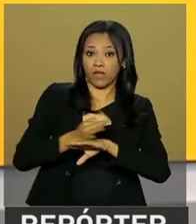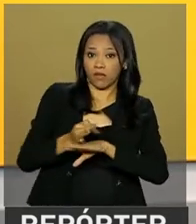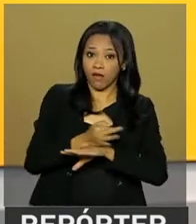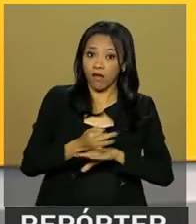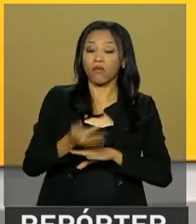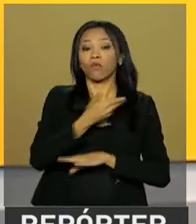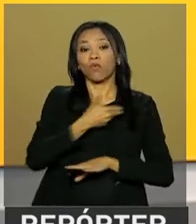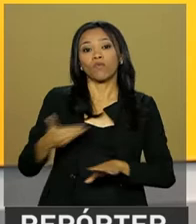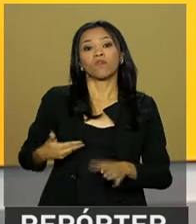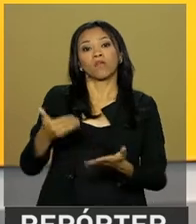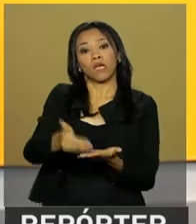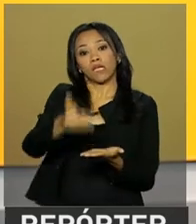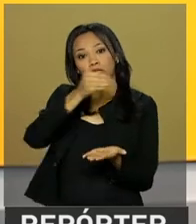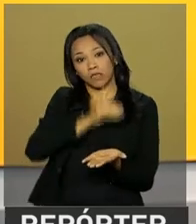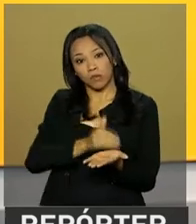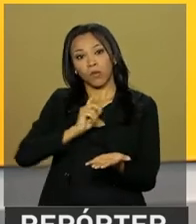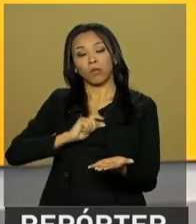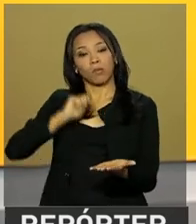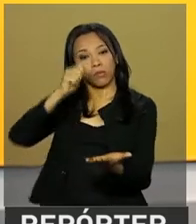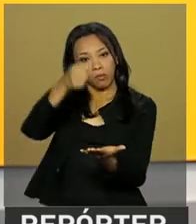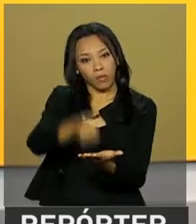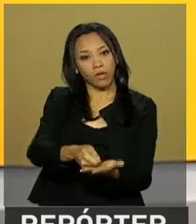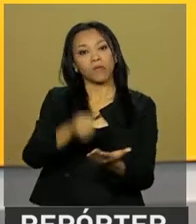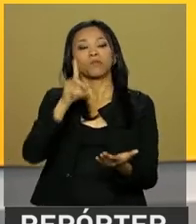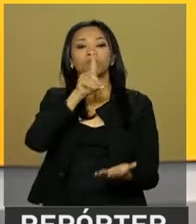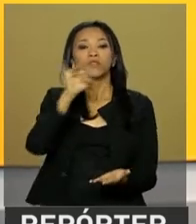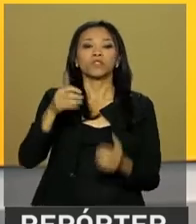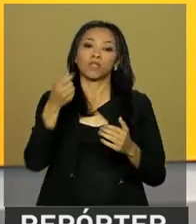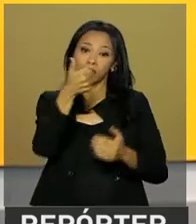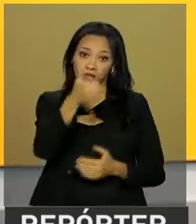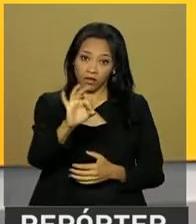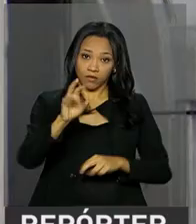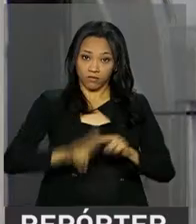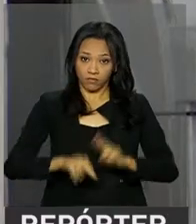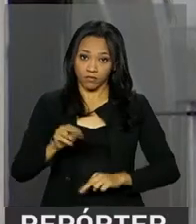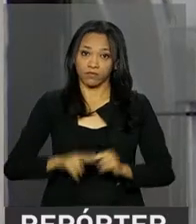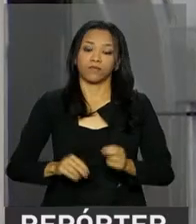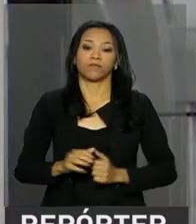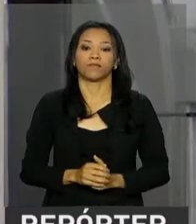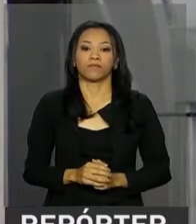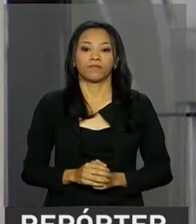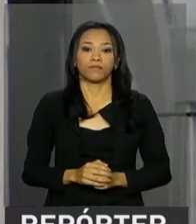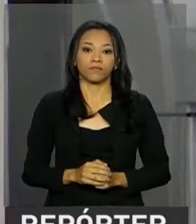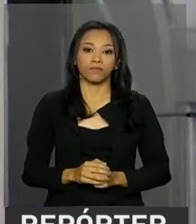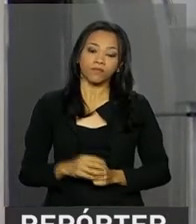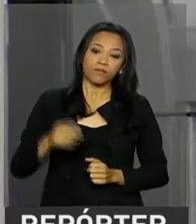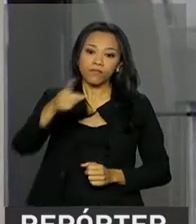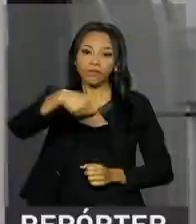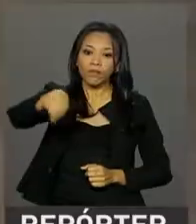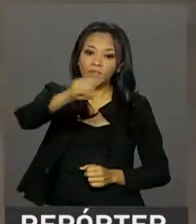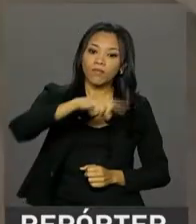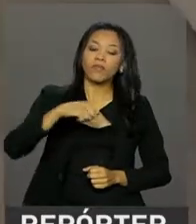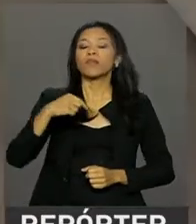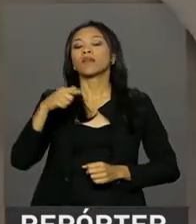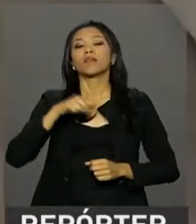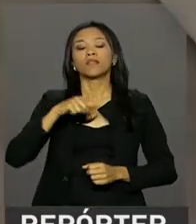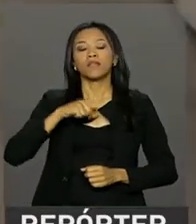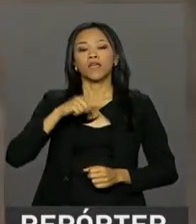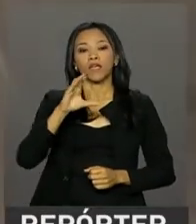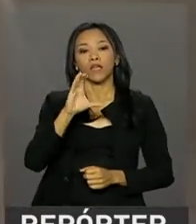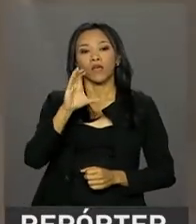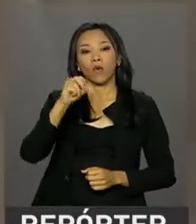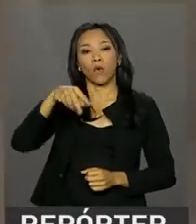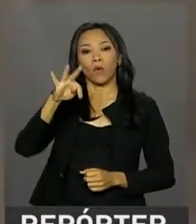governo antecipou saque para o dia 10 de junho os trabalhadores que têm contas inativas